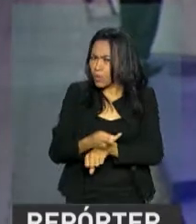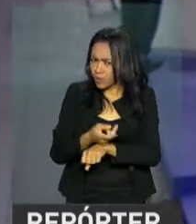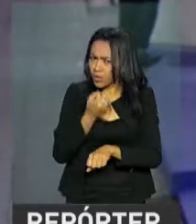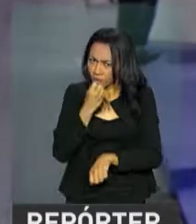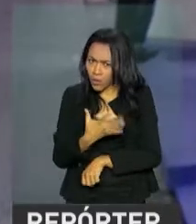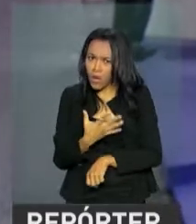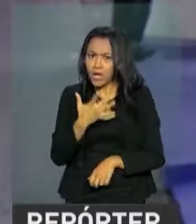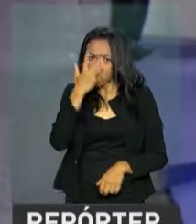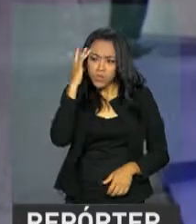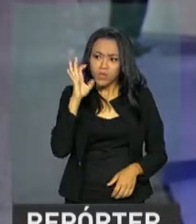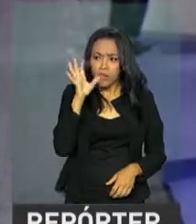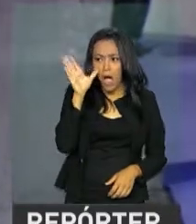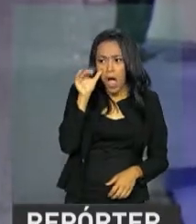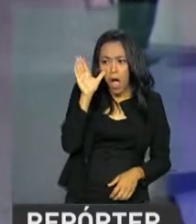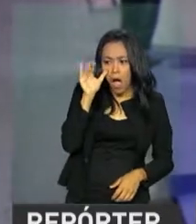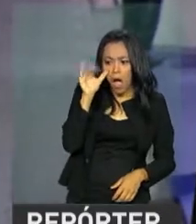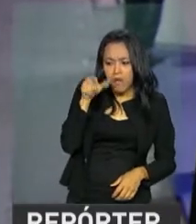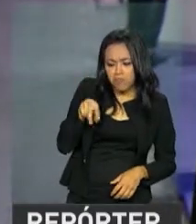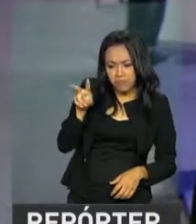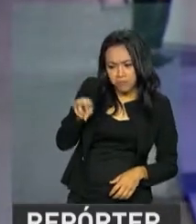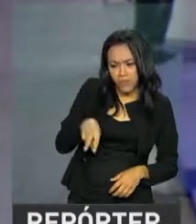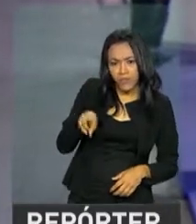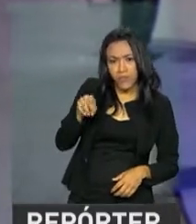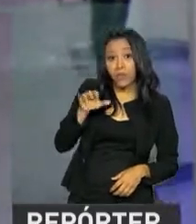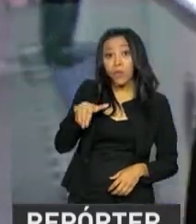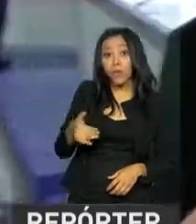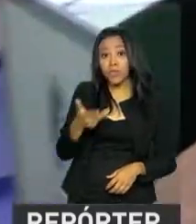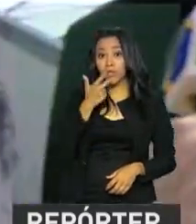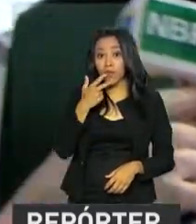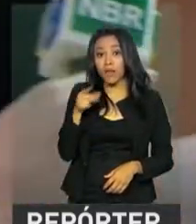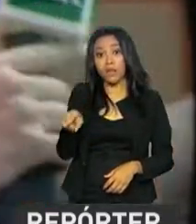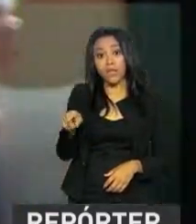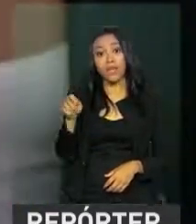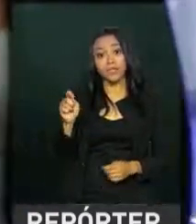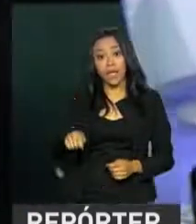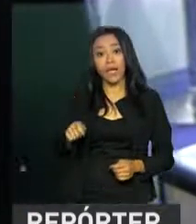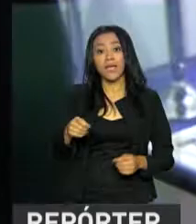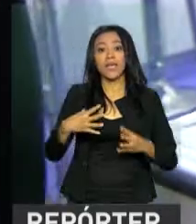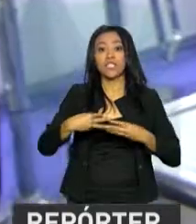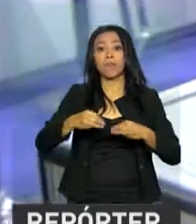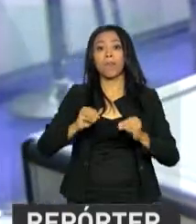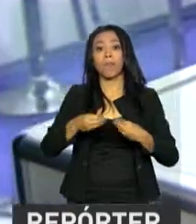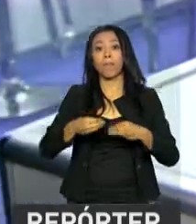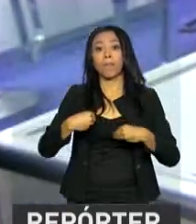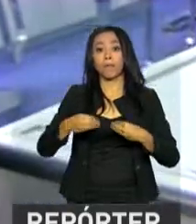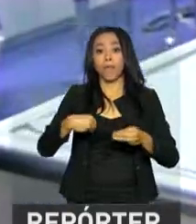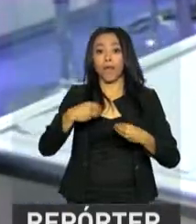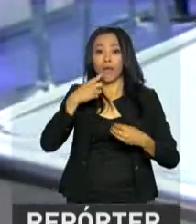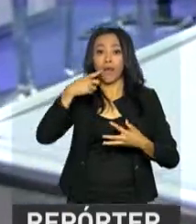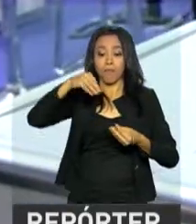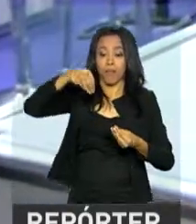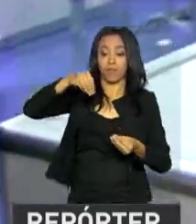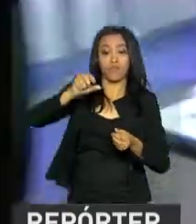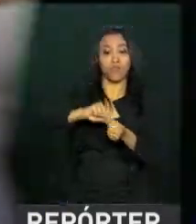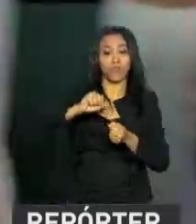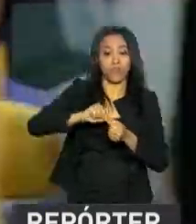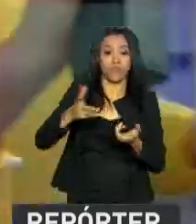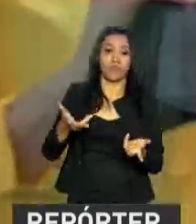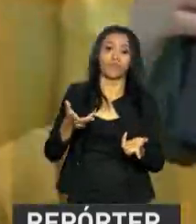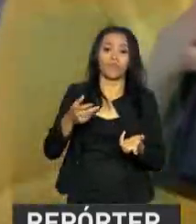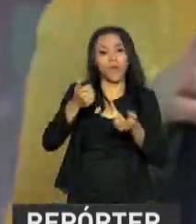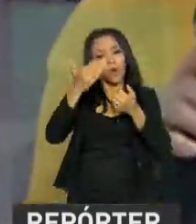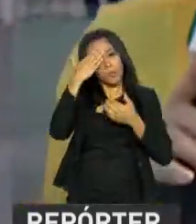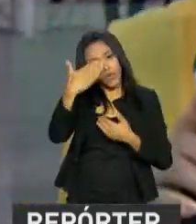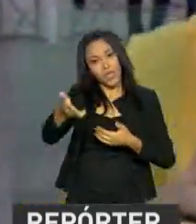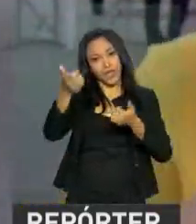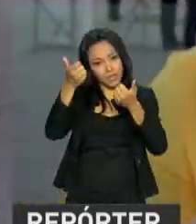ficam muito impressionadas, principalmente quando eu digo que é inteiramente feito de plástico. É isso aí, muito obrigada então pelas suas